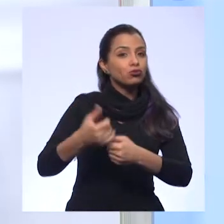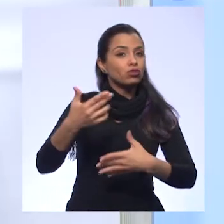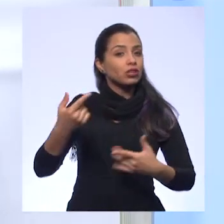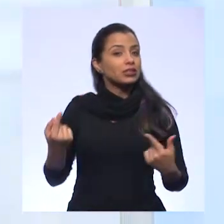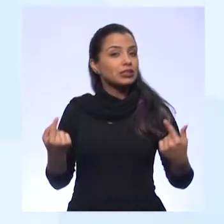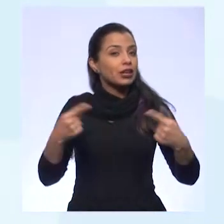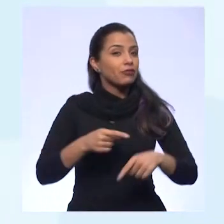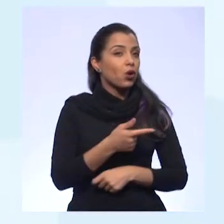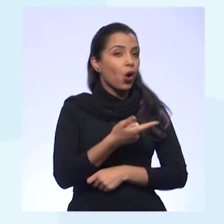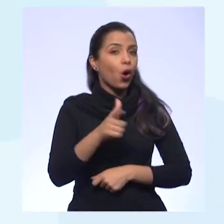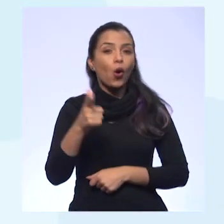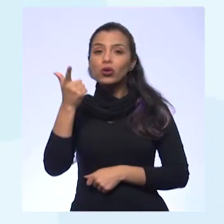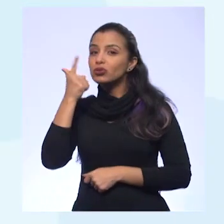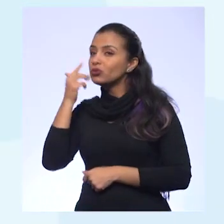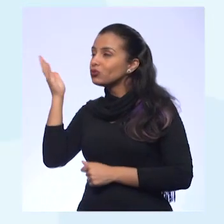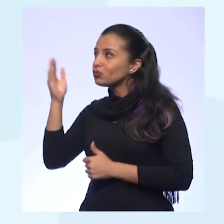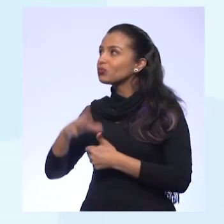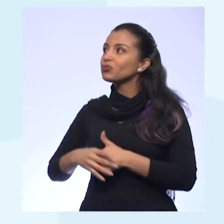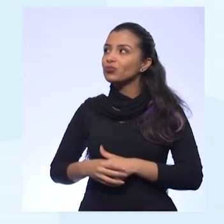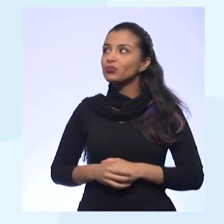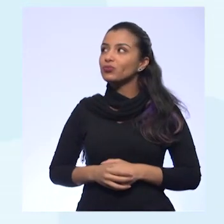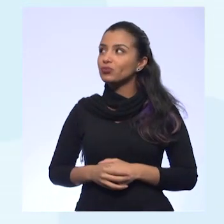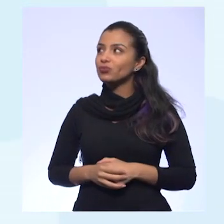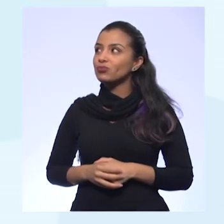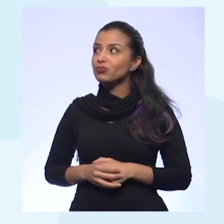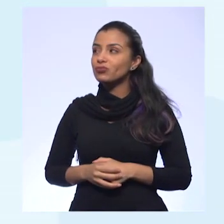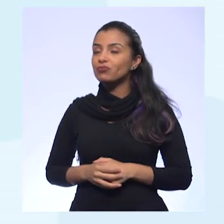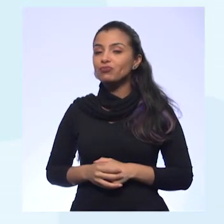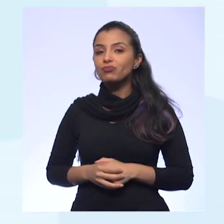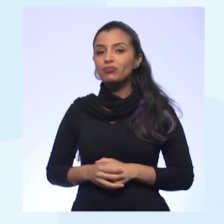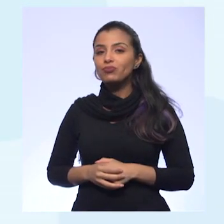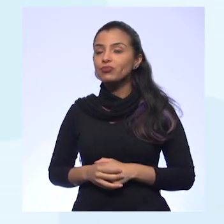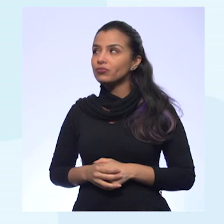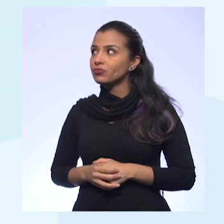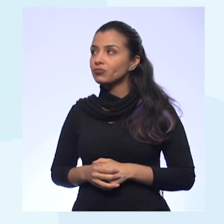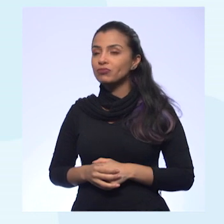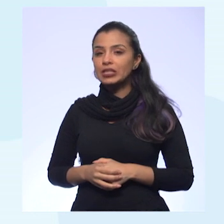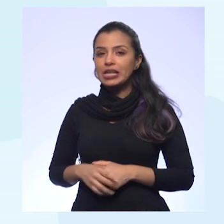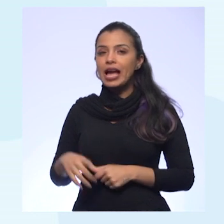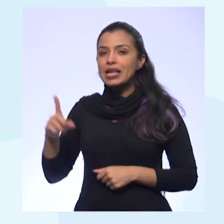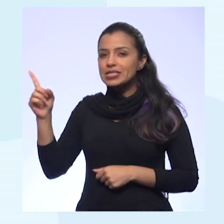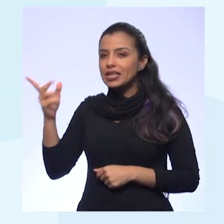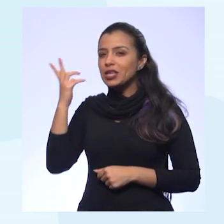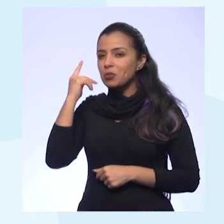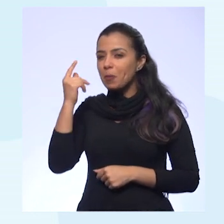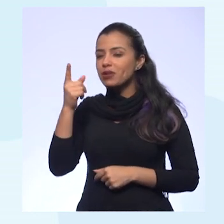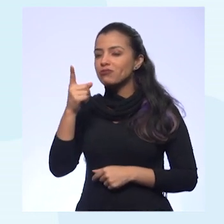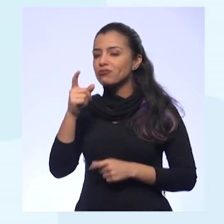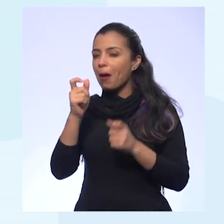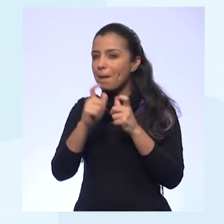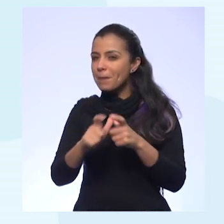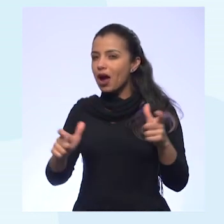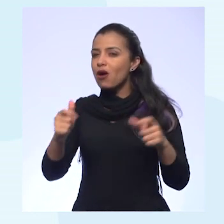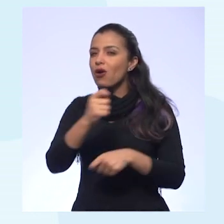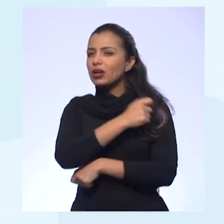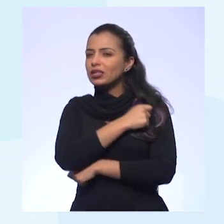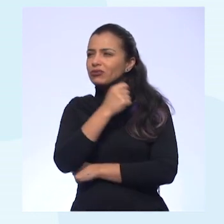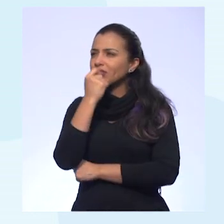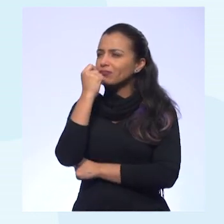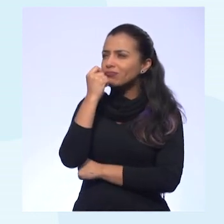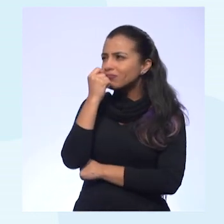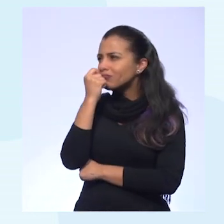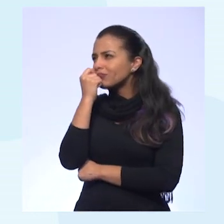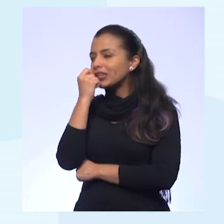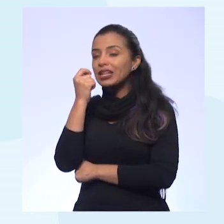desafio, então espero que você goste, que é o seguinte. Escreva, essa geralmente pega o aluno, hein? Por isso que eu estou te deixando um minuto, tem que ser o que vem na